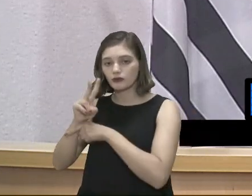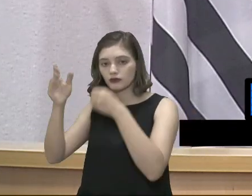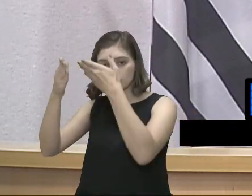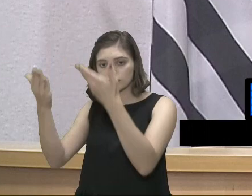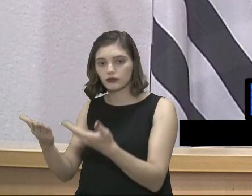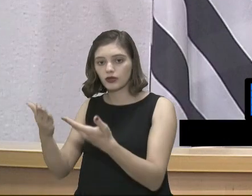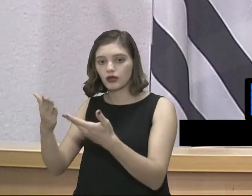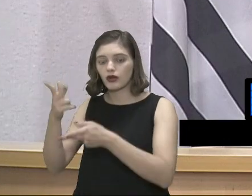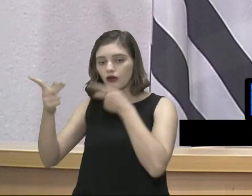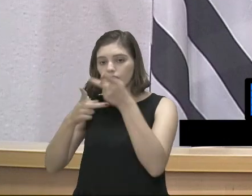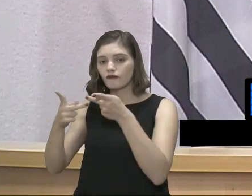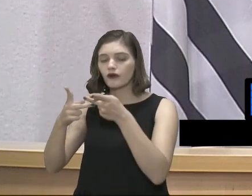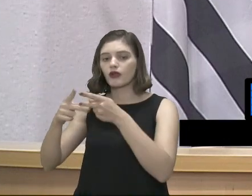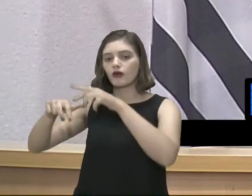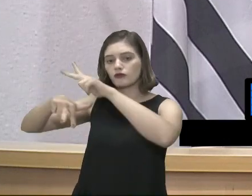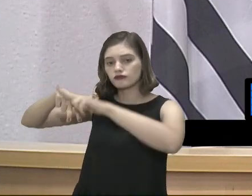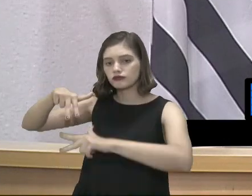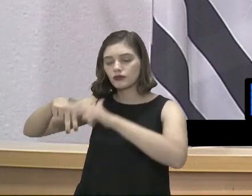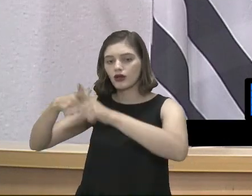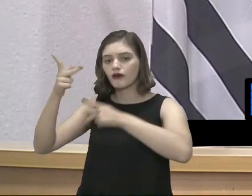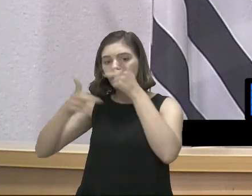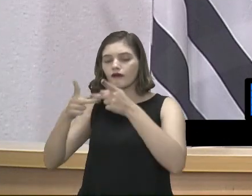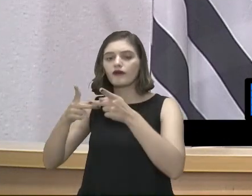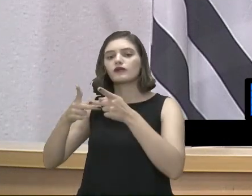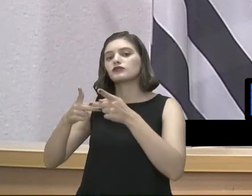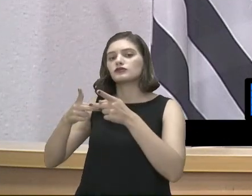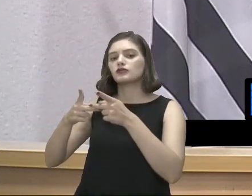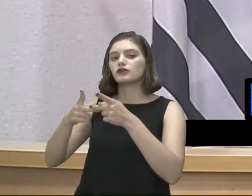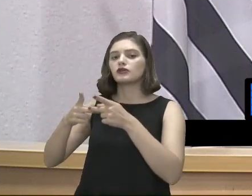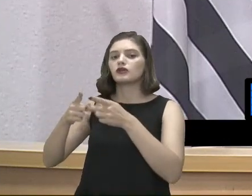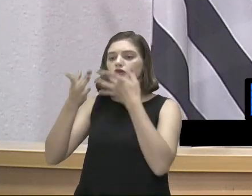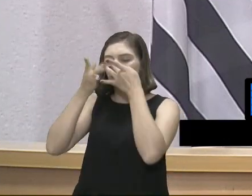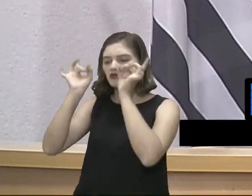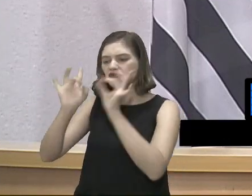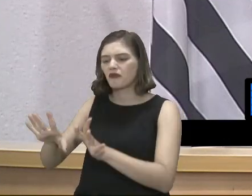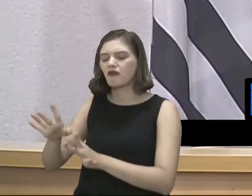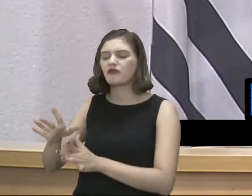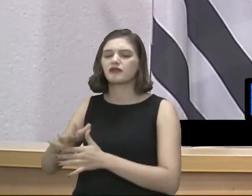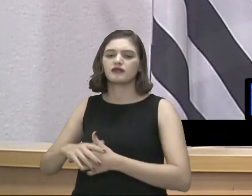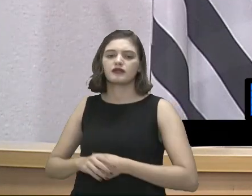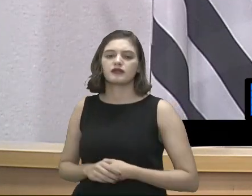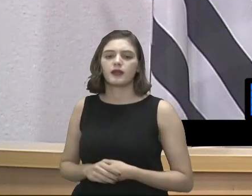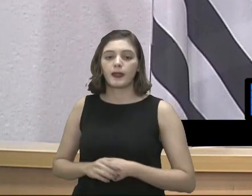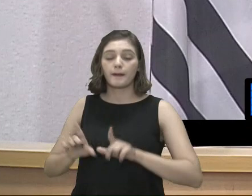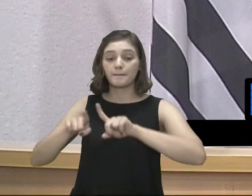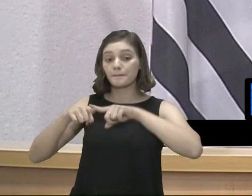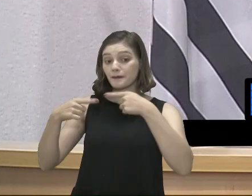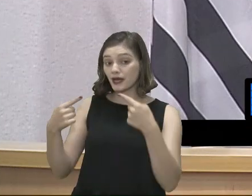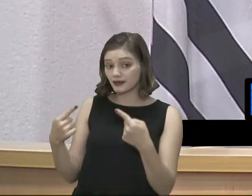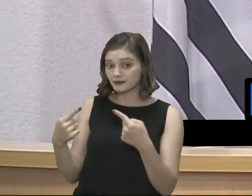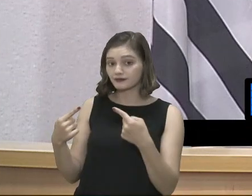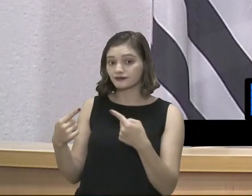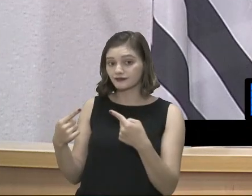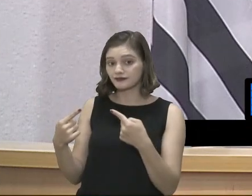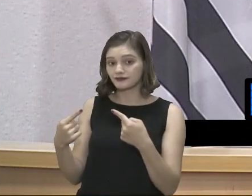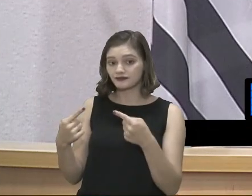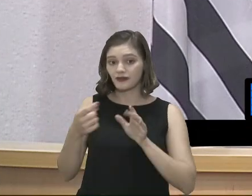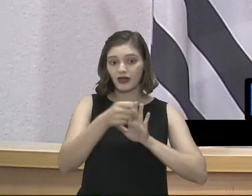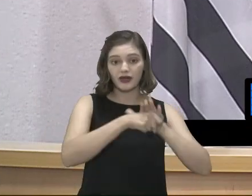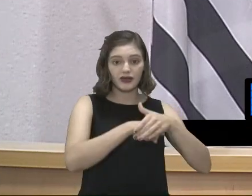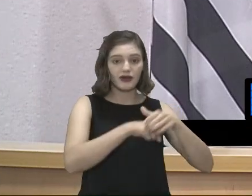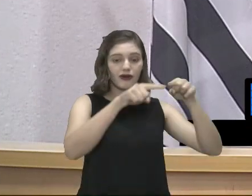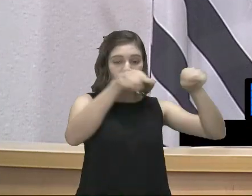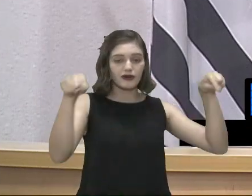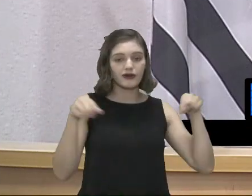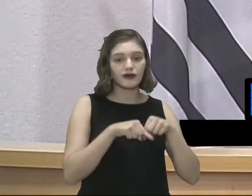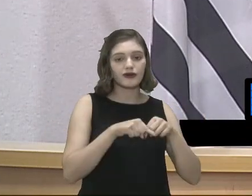nos chamam de ideologia de gênero, nos chamam de lacração, nos chamam de escória, abominação. E só que entre quatro paredes, no